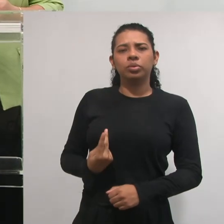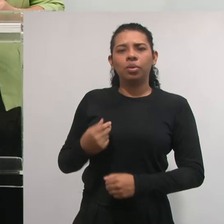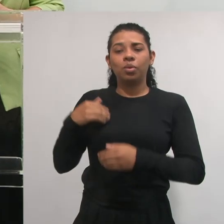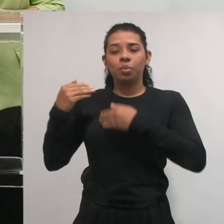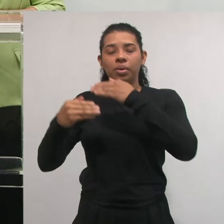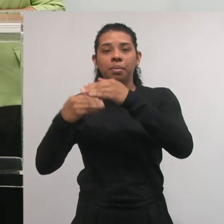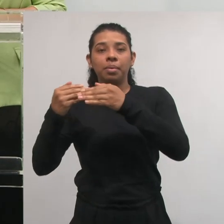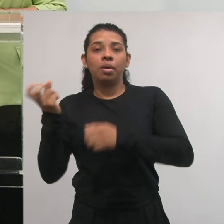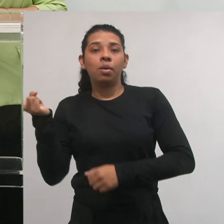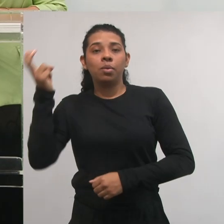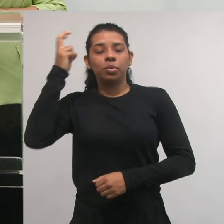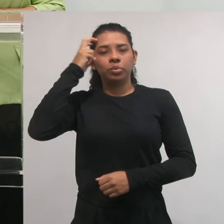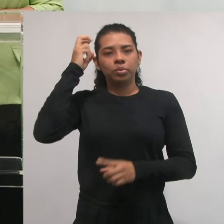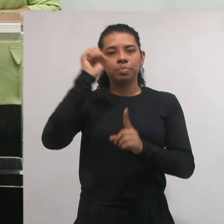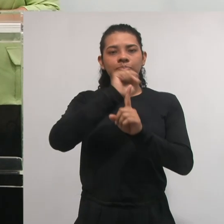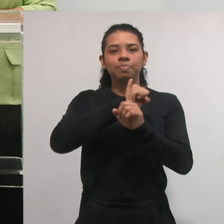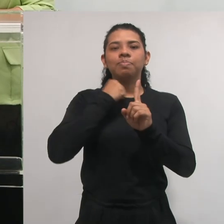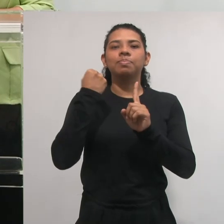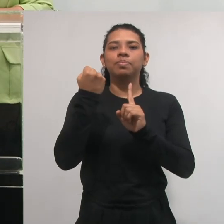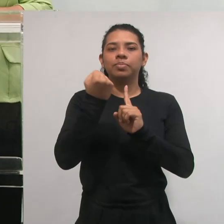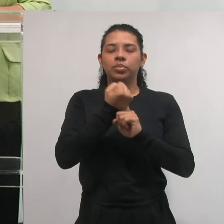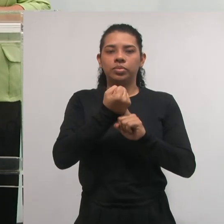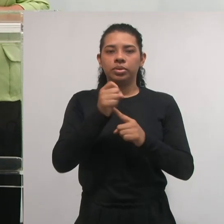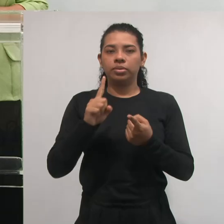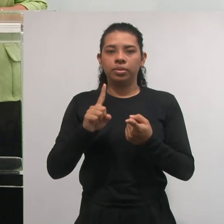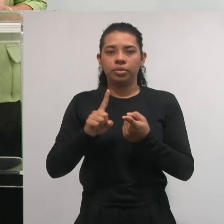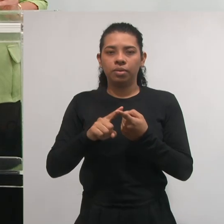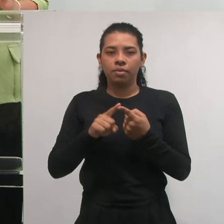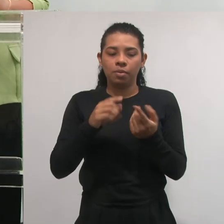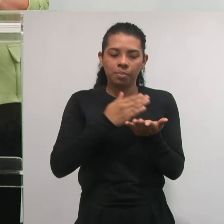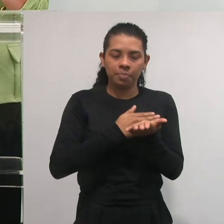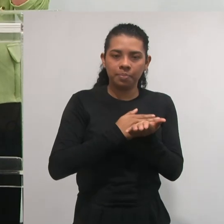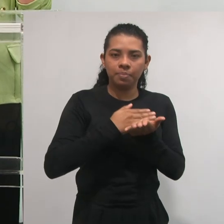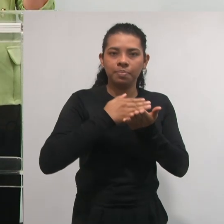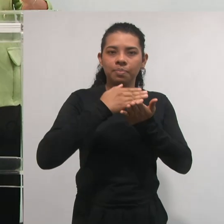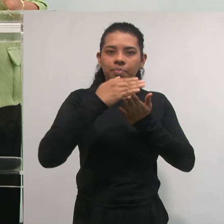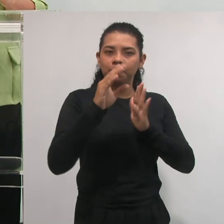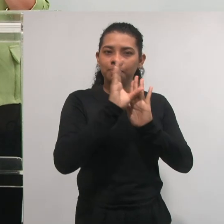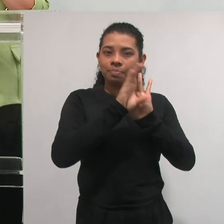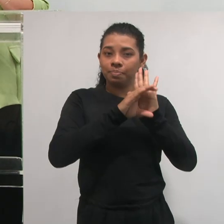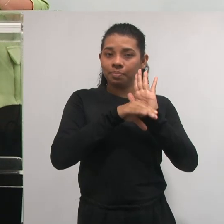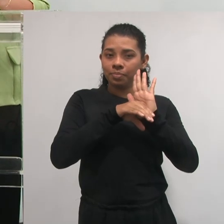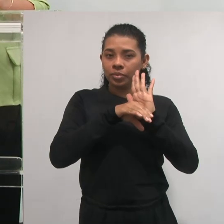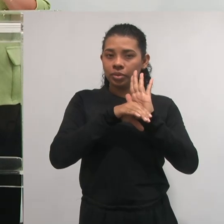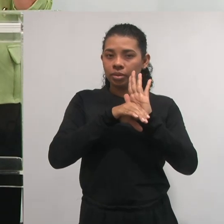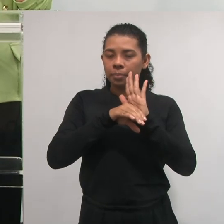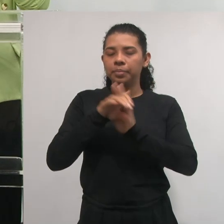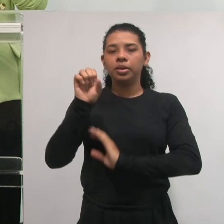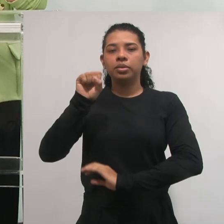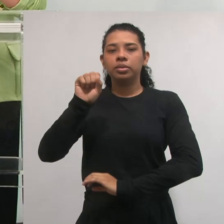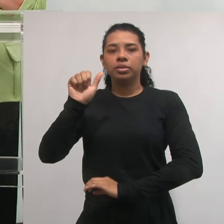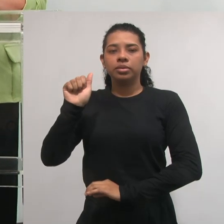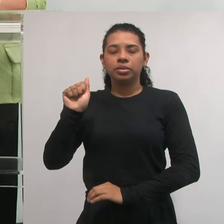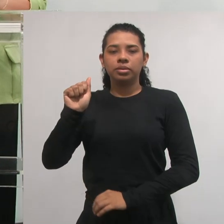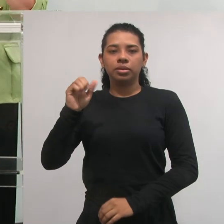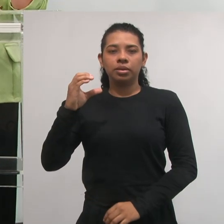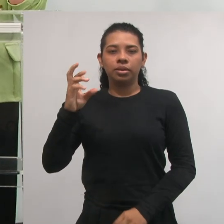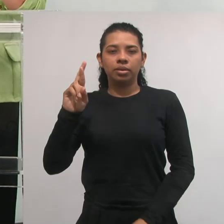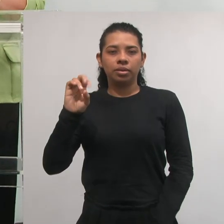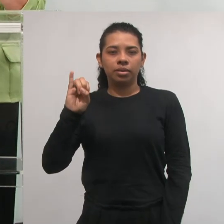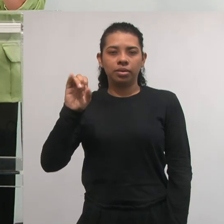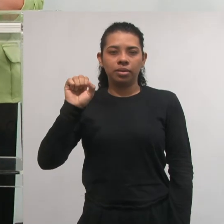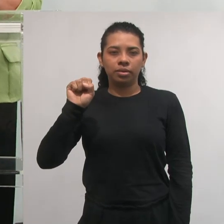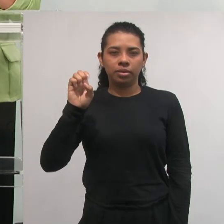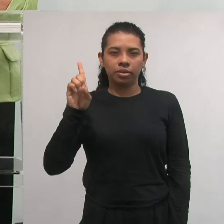histórica, cultural, social. Então, vamos partir dessa ideia de Sacristã, de um